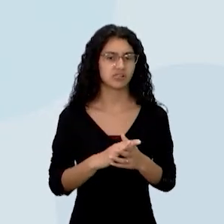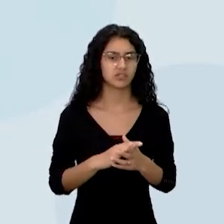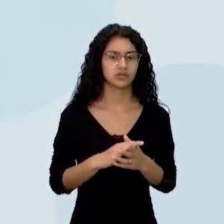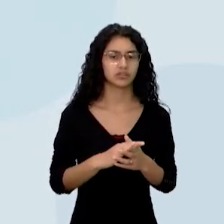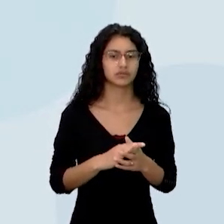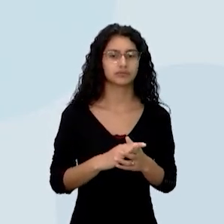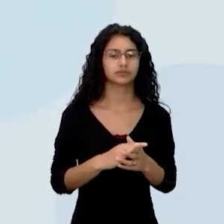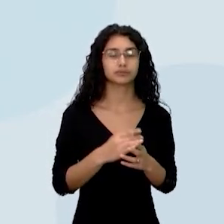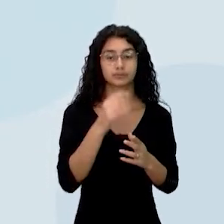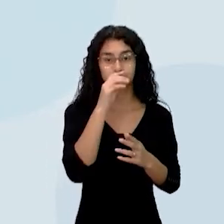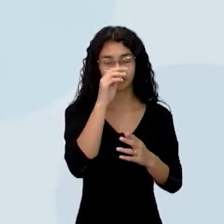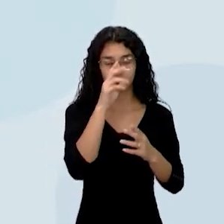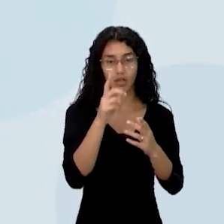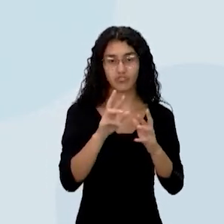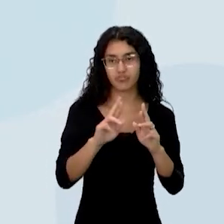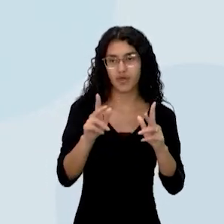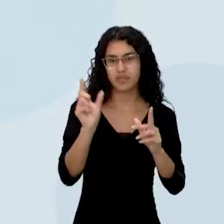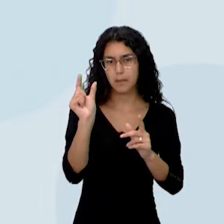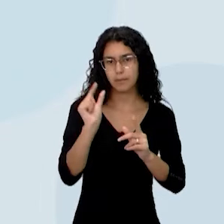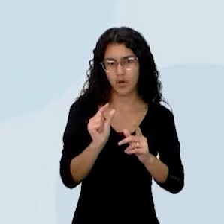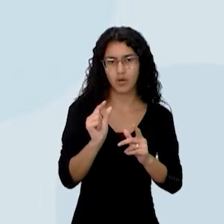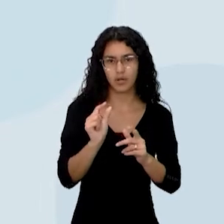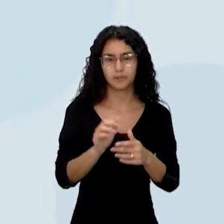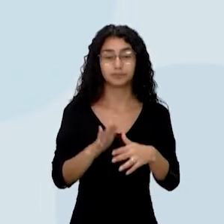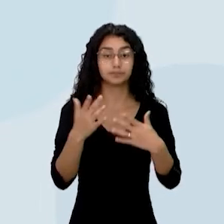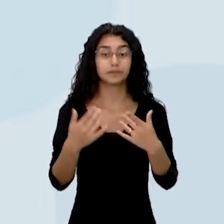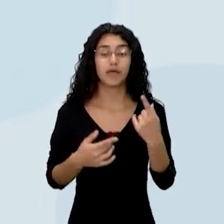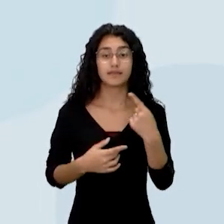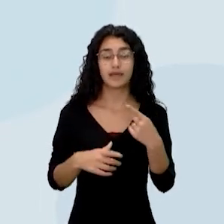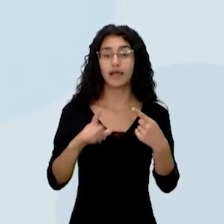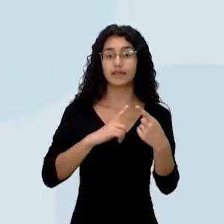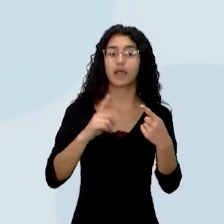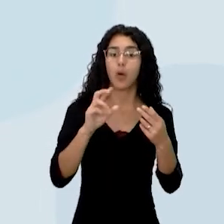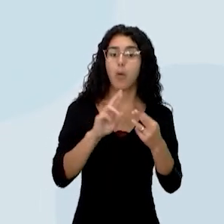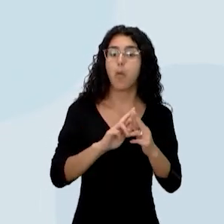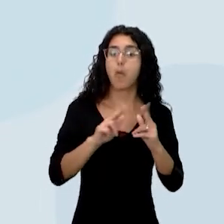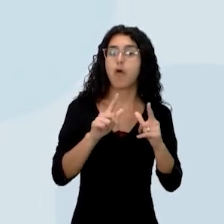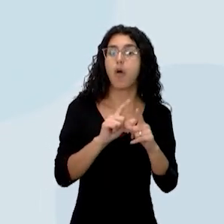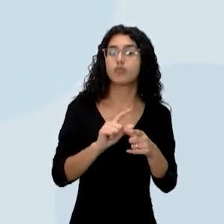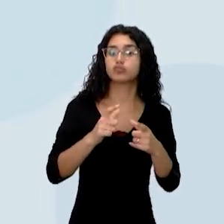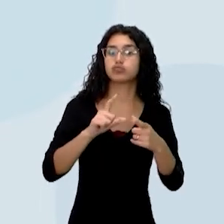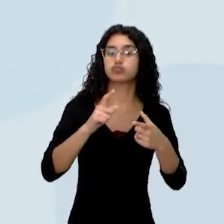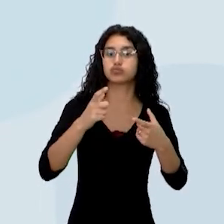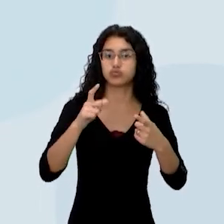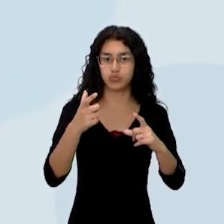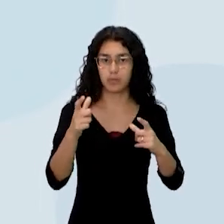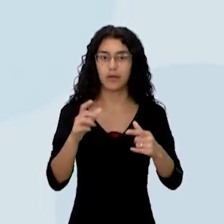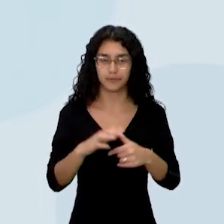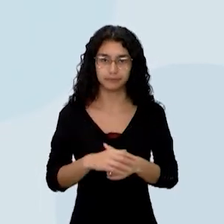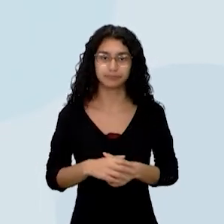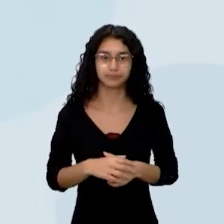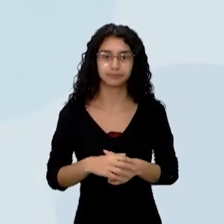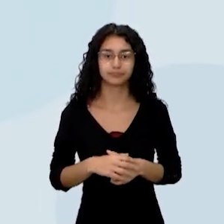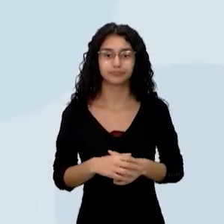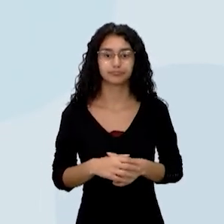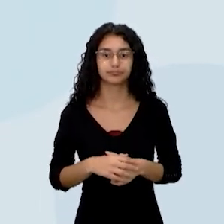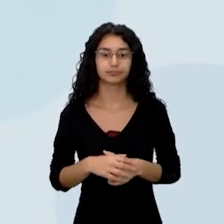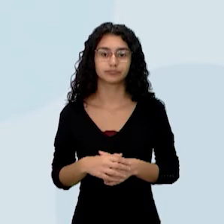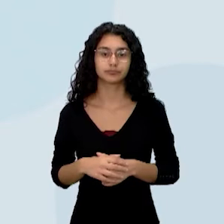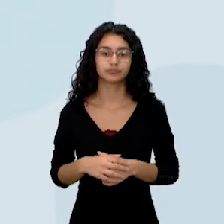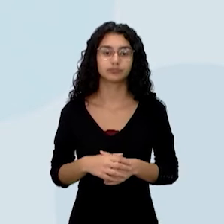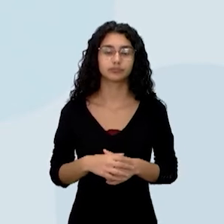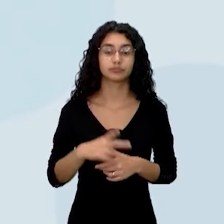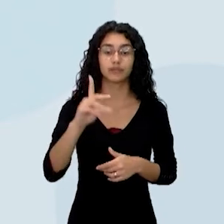5.2. Não tinha uma diferença gigantesca, né? No caso. Agora aqui a gente vai ver que já é uma diferença, de densidade, né? Ó, a